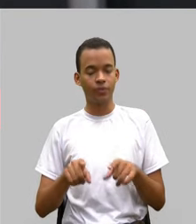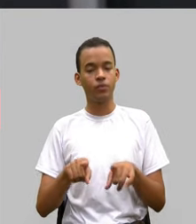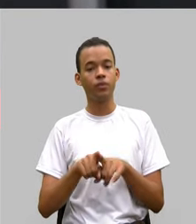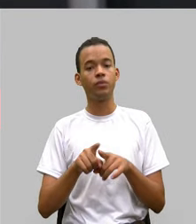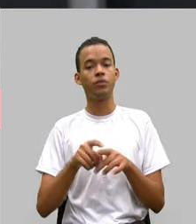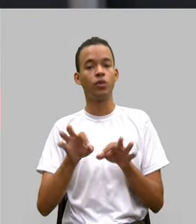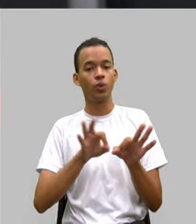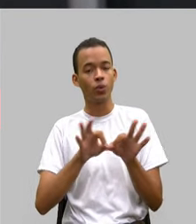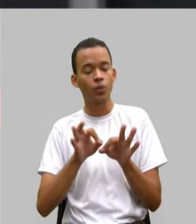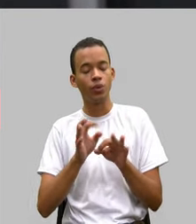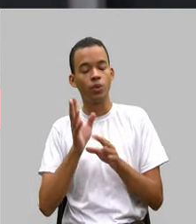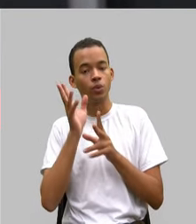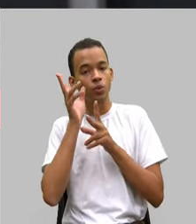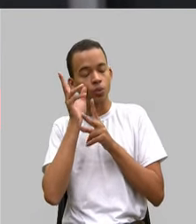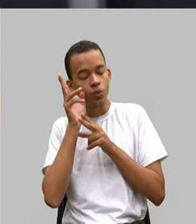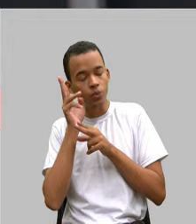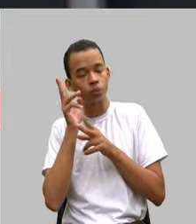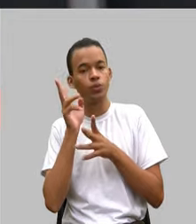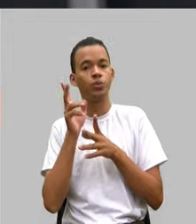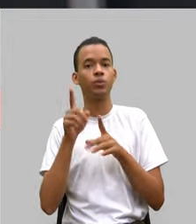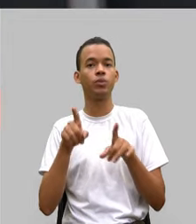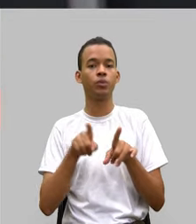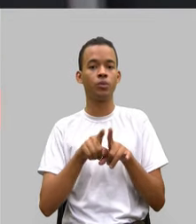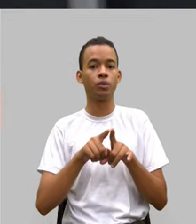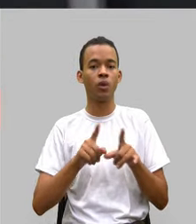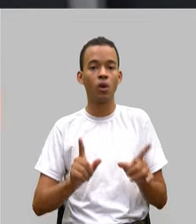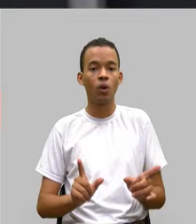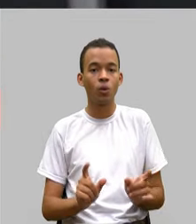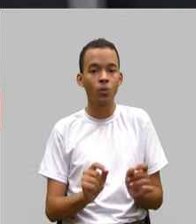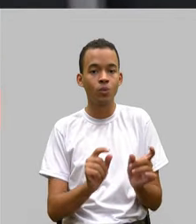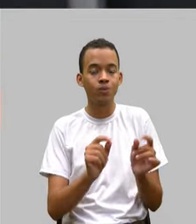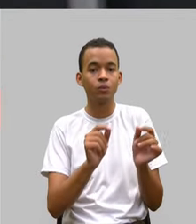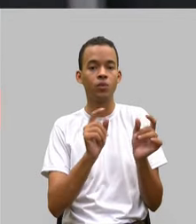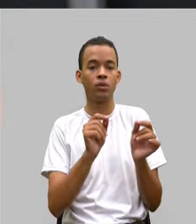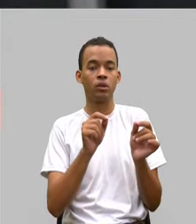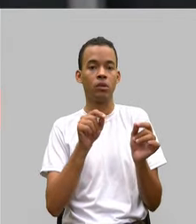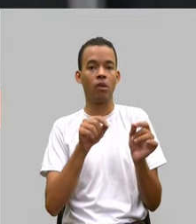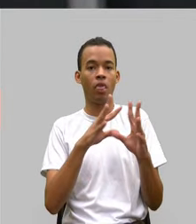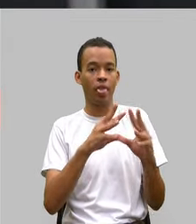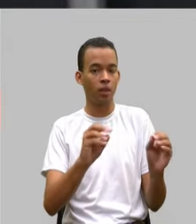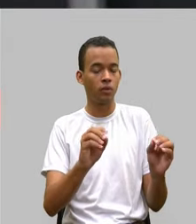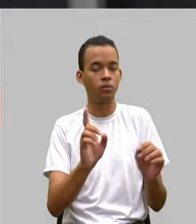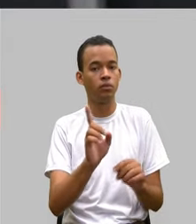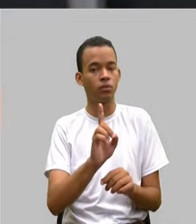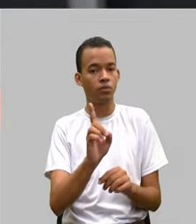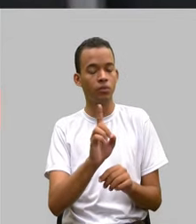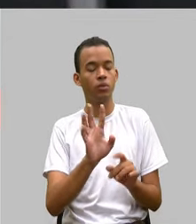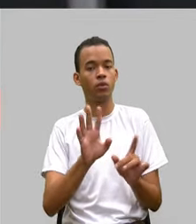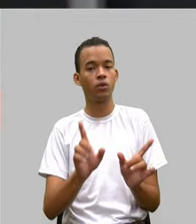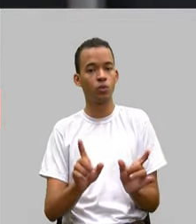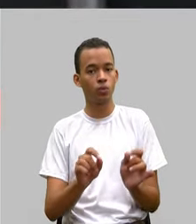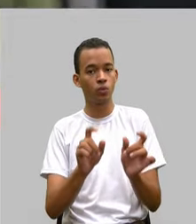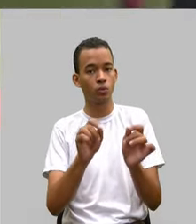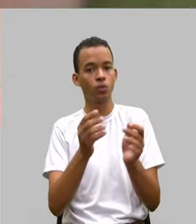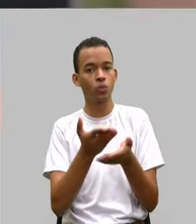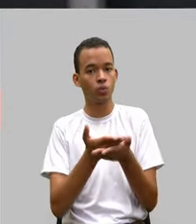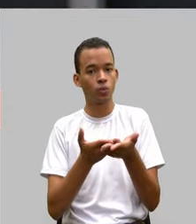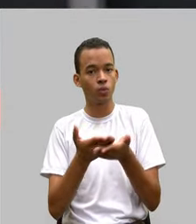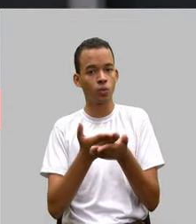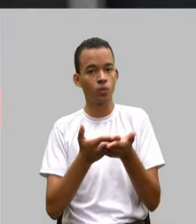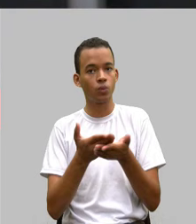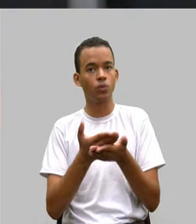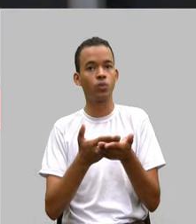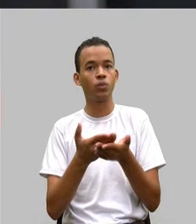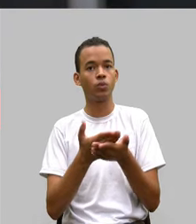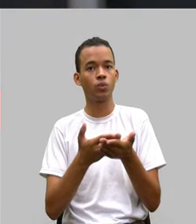o câncer não não atua na cura do câncer mas atua né Eh no tratamento das nus e vômitos